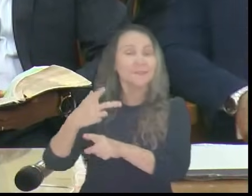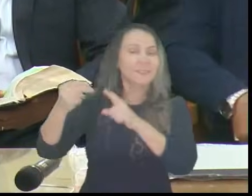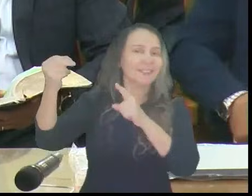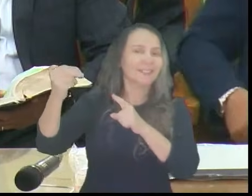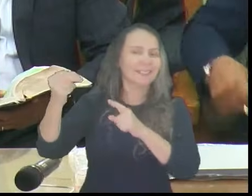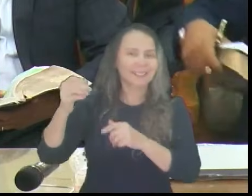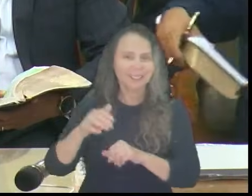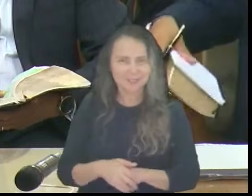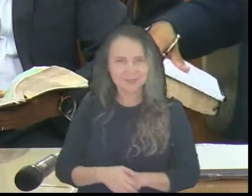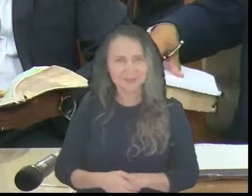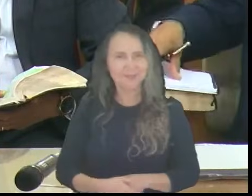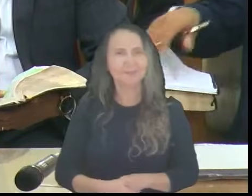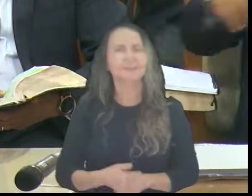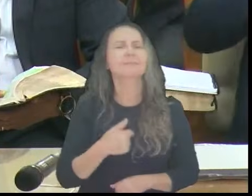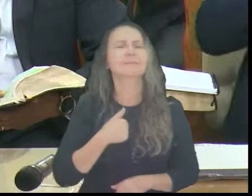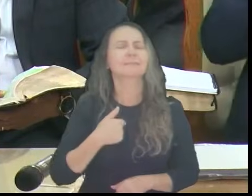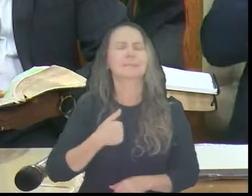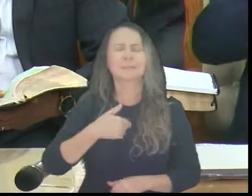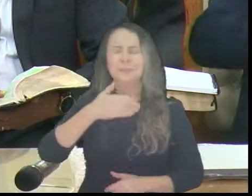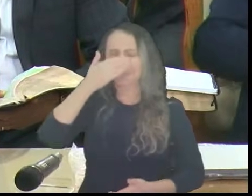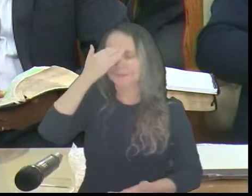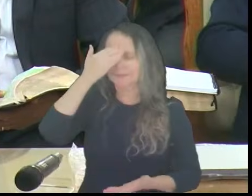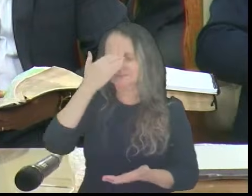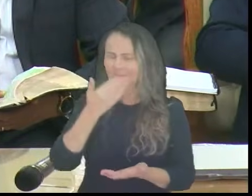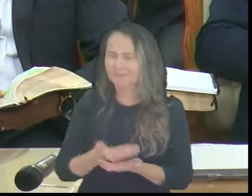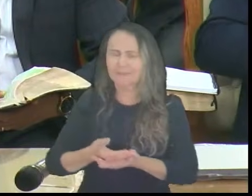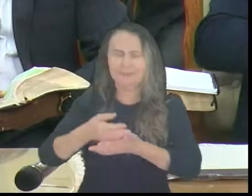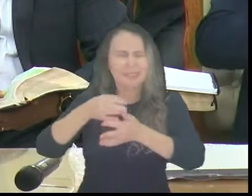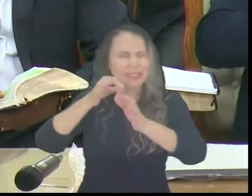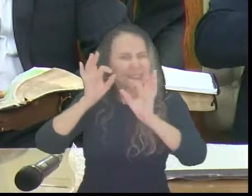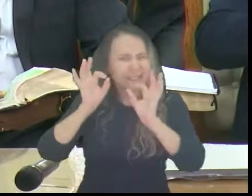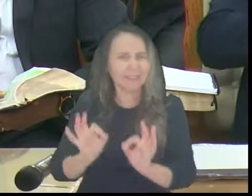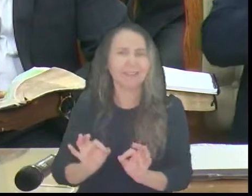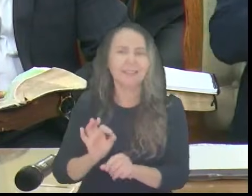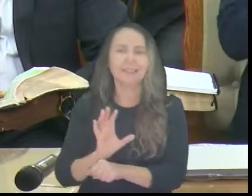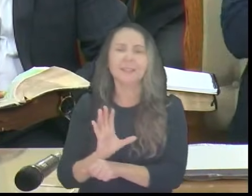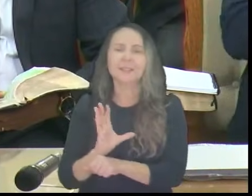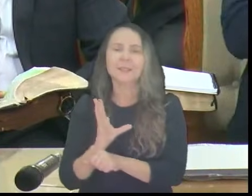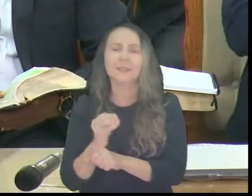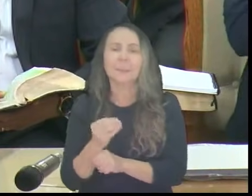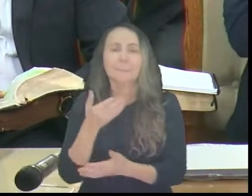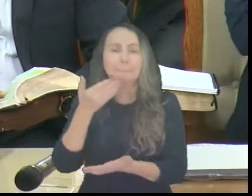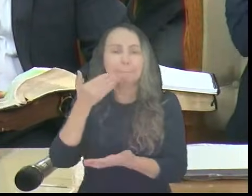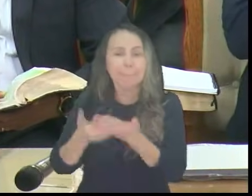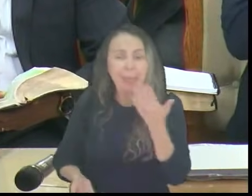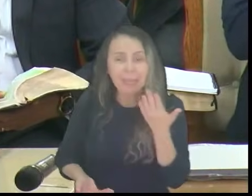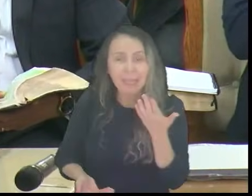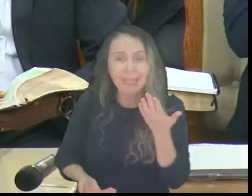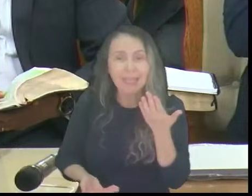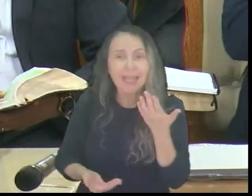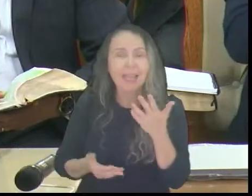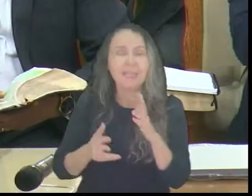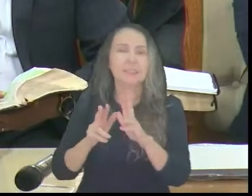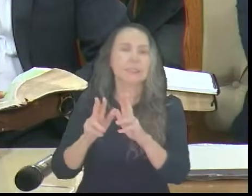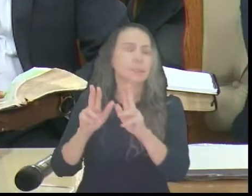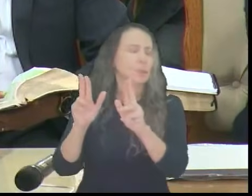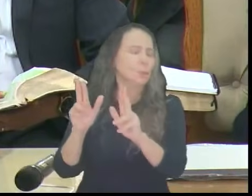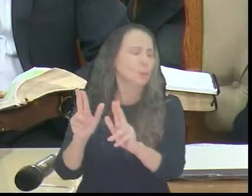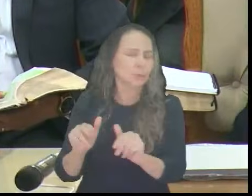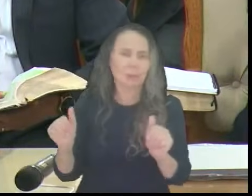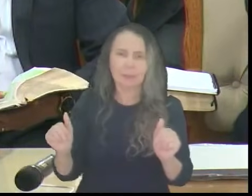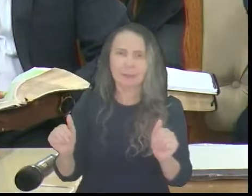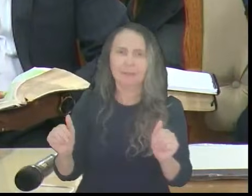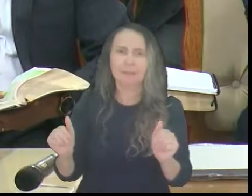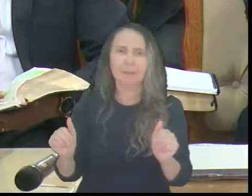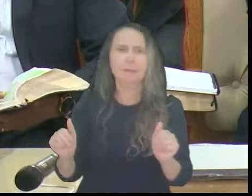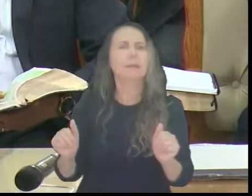Eu tenho plena convicção que a igreja nunca será vencida. Ela será combatida, mas